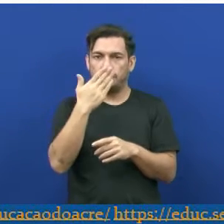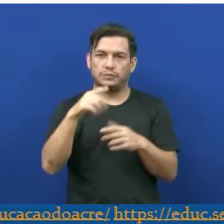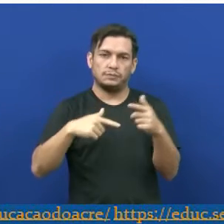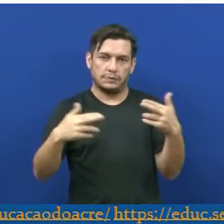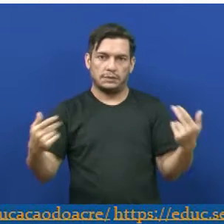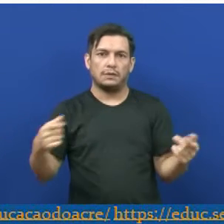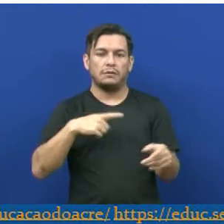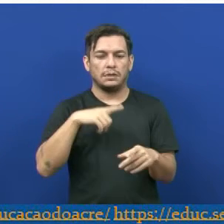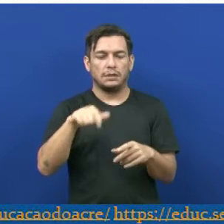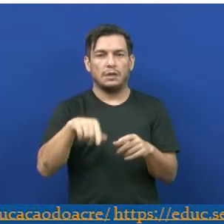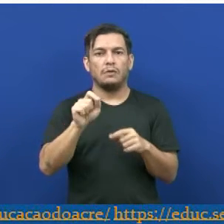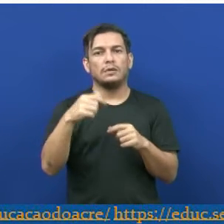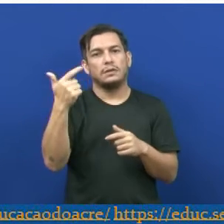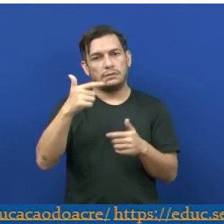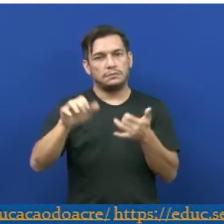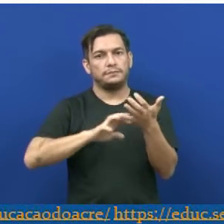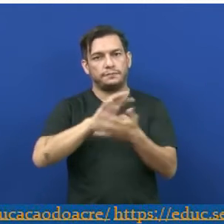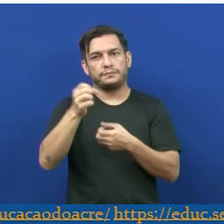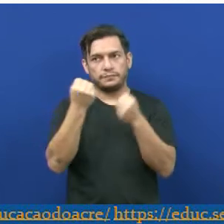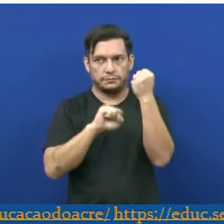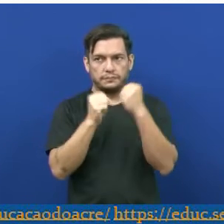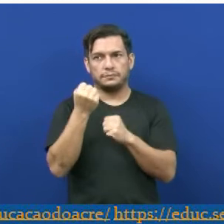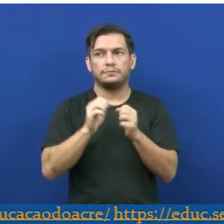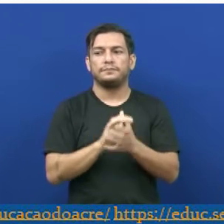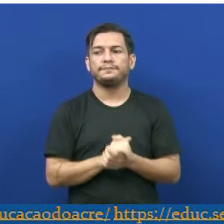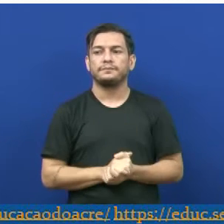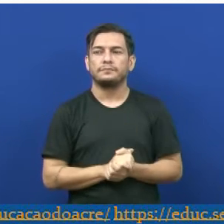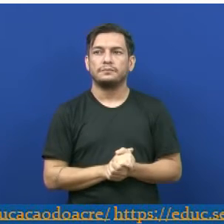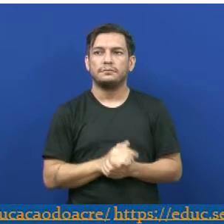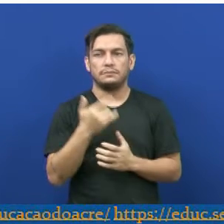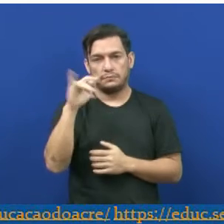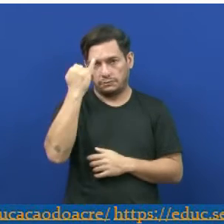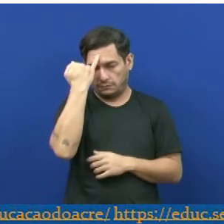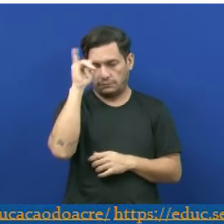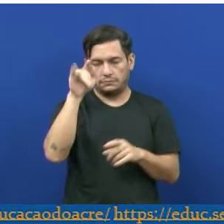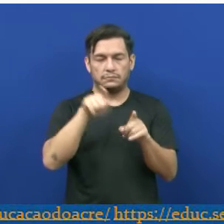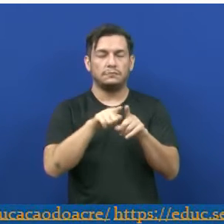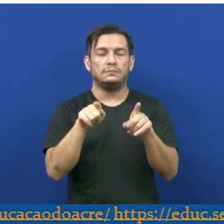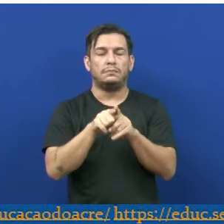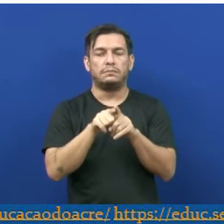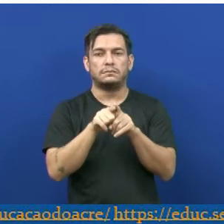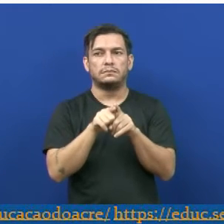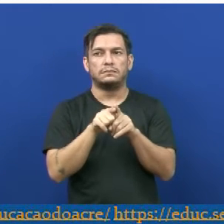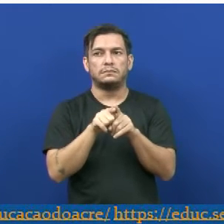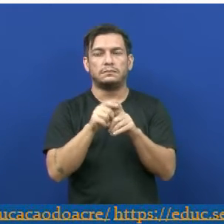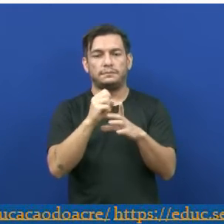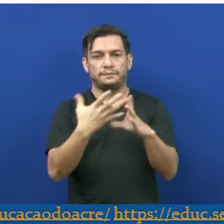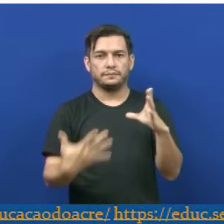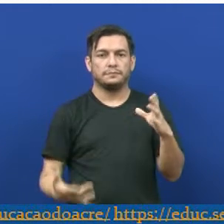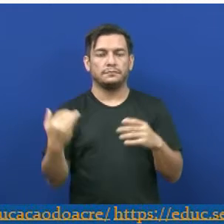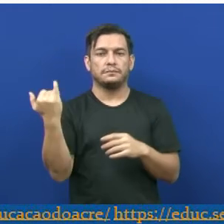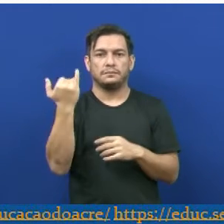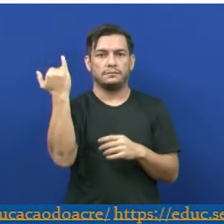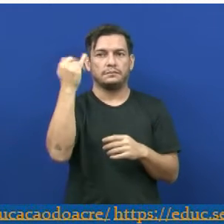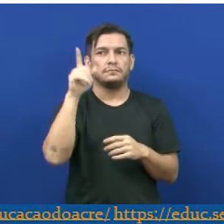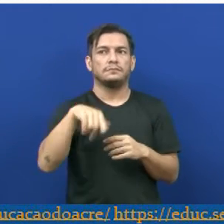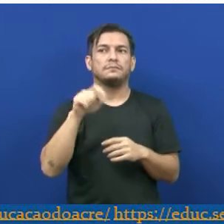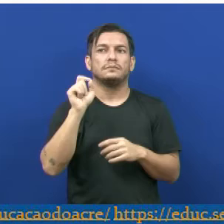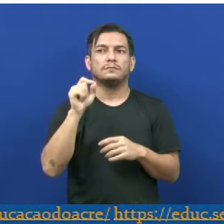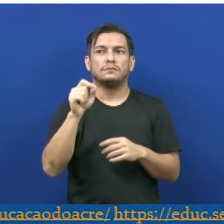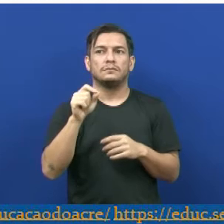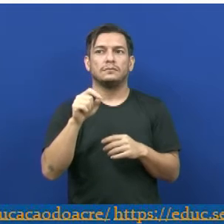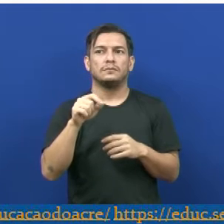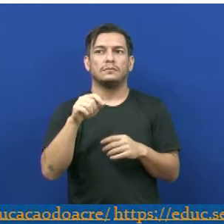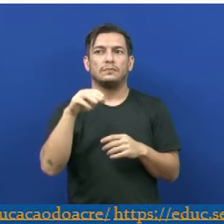material, que vem da segunda Revolução Industrial. Outra invenção da segunda Revolução Industrial, outra característica muito importante, é o